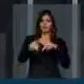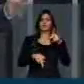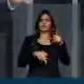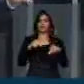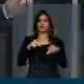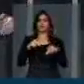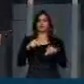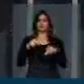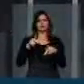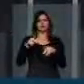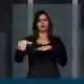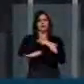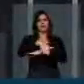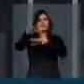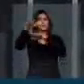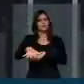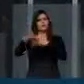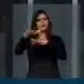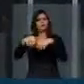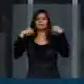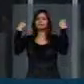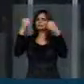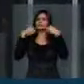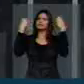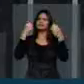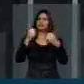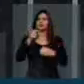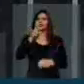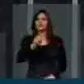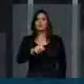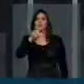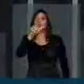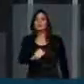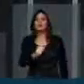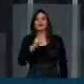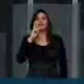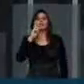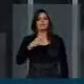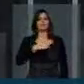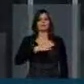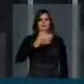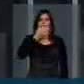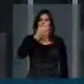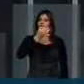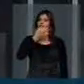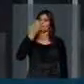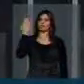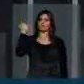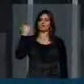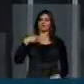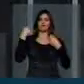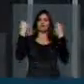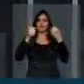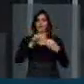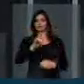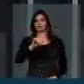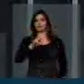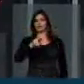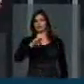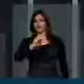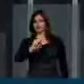o povo estava na rua, manifestações que não se viam, na minha opinião, desde a campanha das